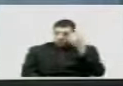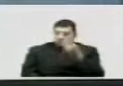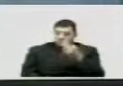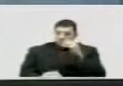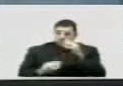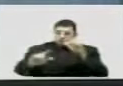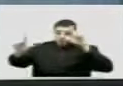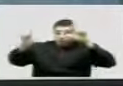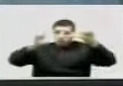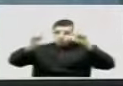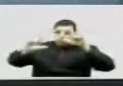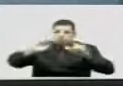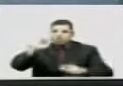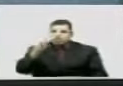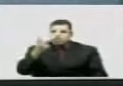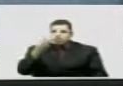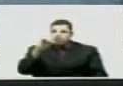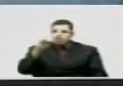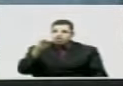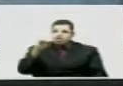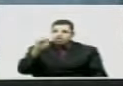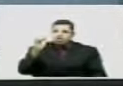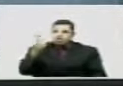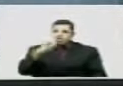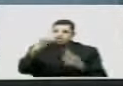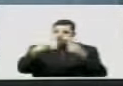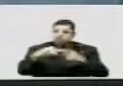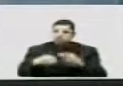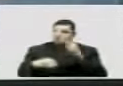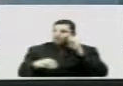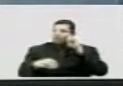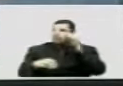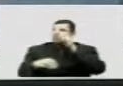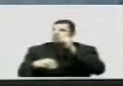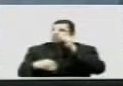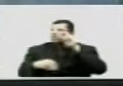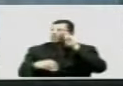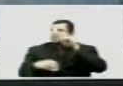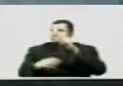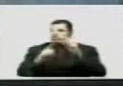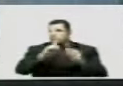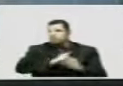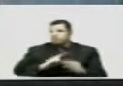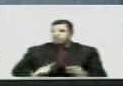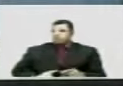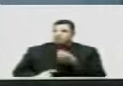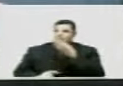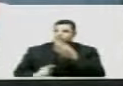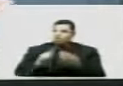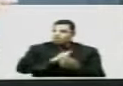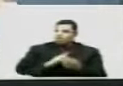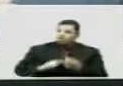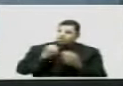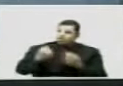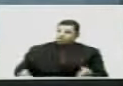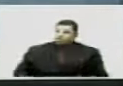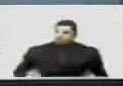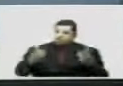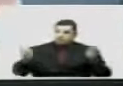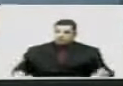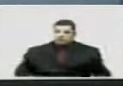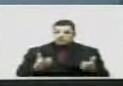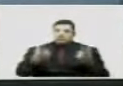no programa, deputado Maciel, que é a menina dos olhos do governador. Aí o governador gastou